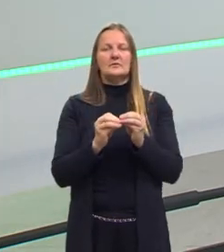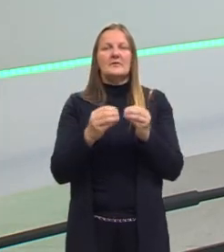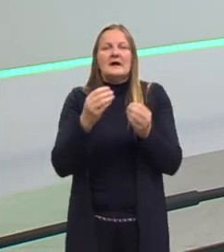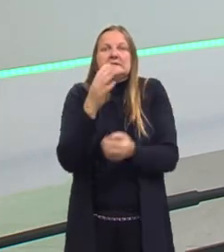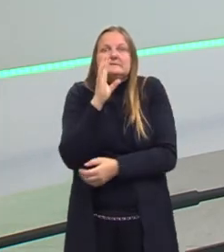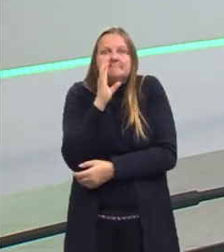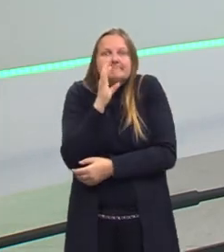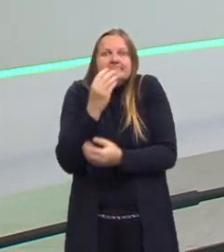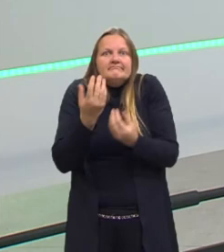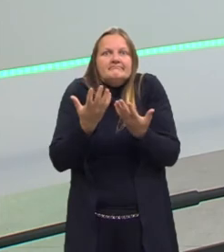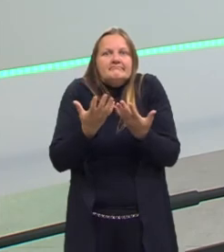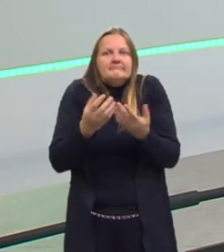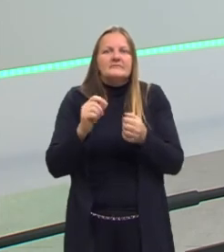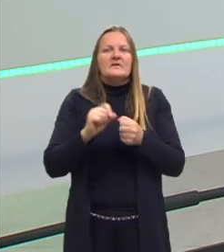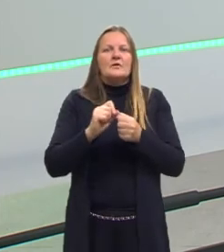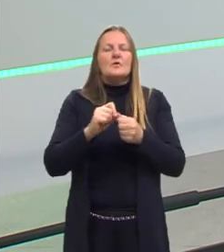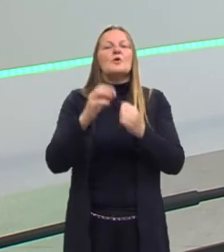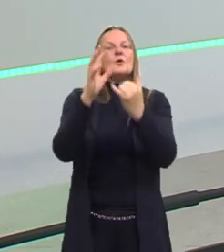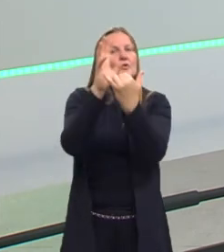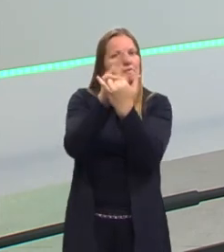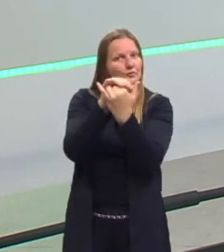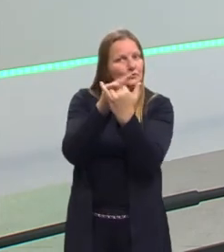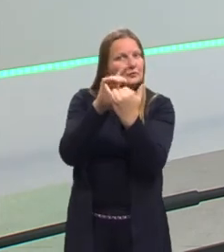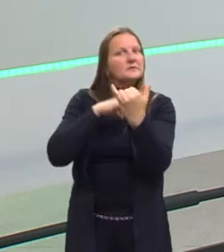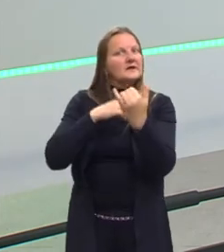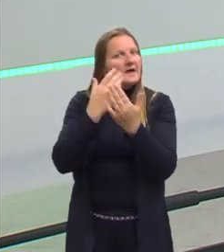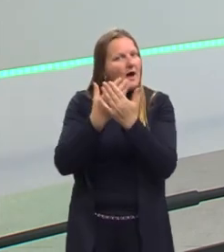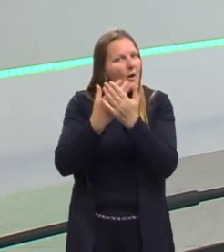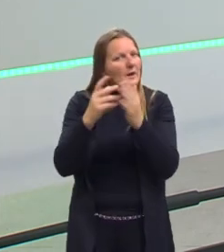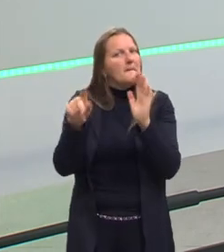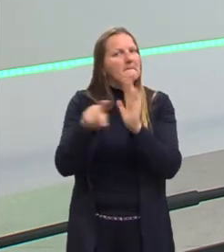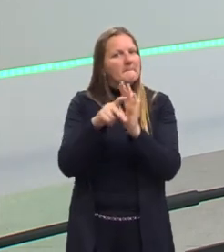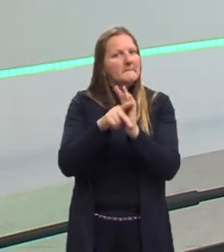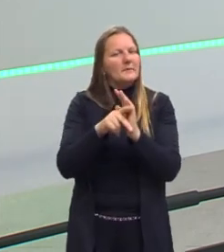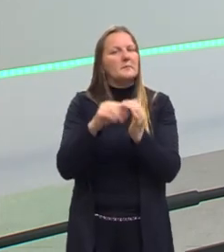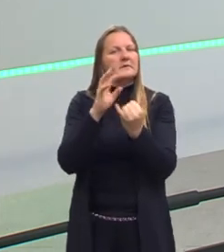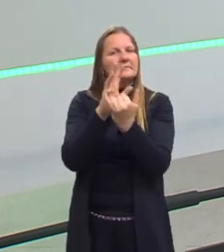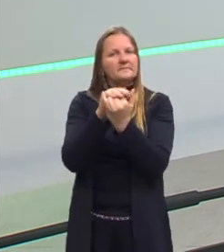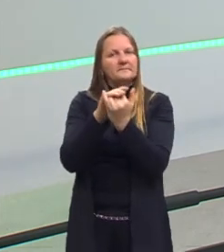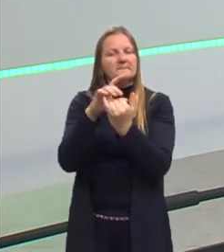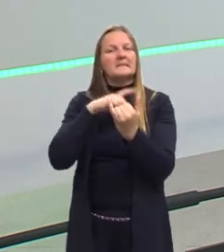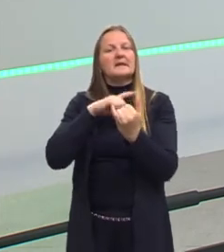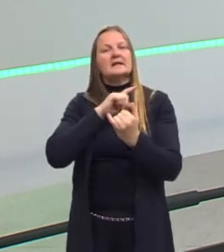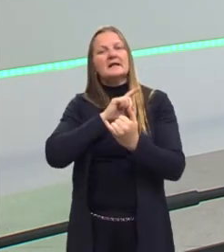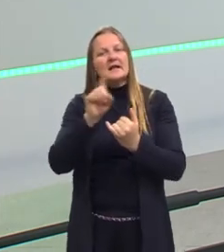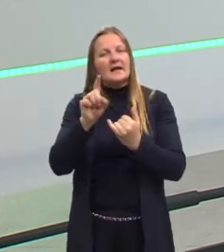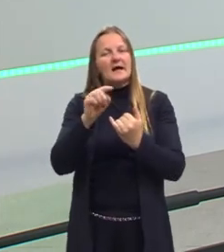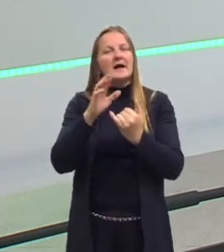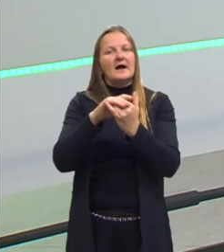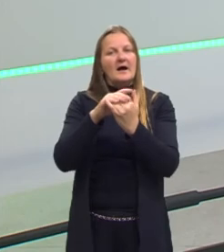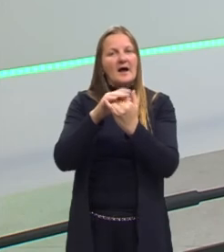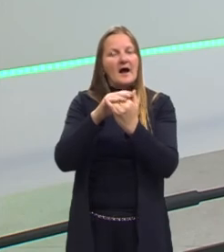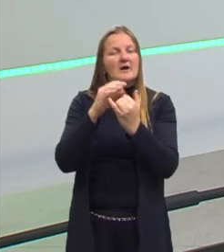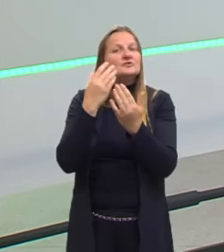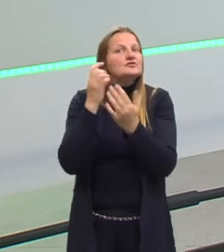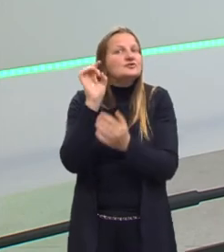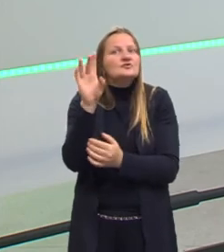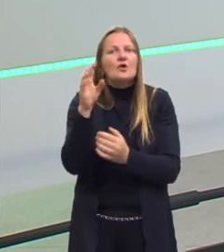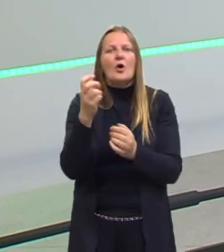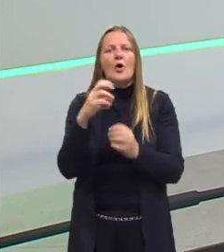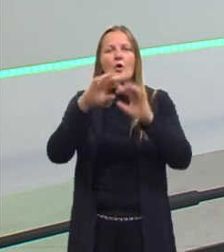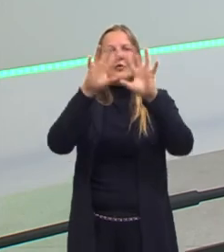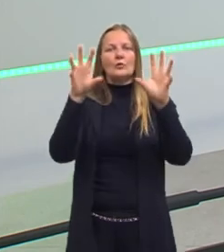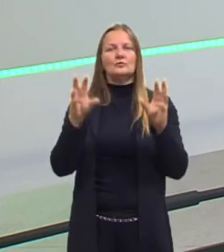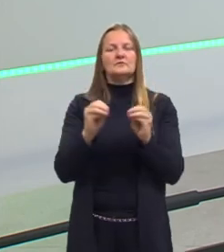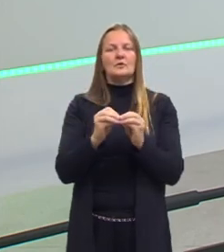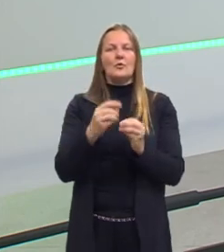e agora tu corre no canal do YouTube claro como de costume porque tem aula só sobre a conclusão